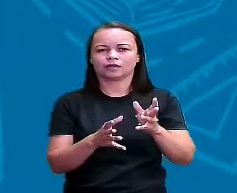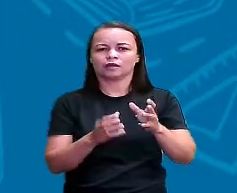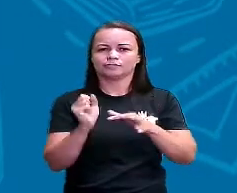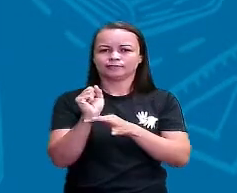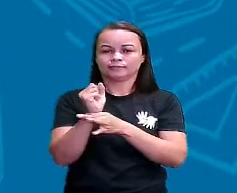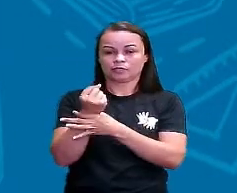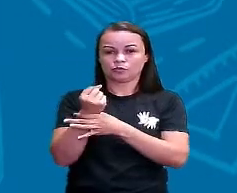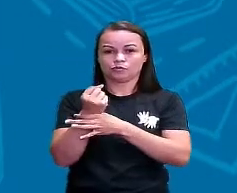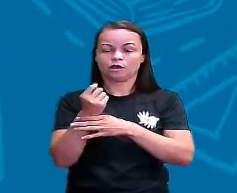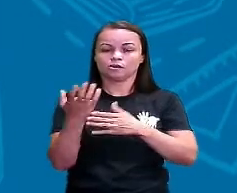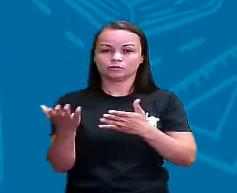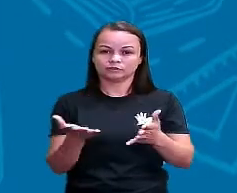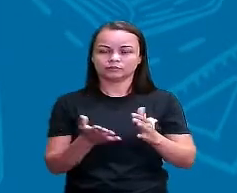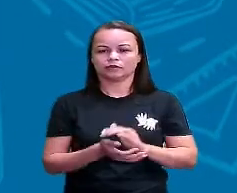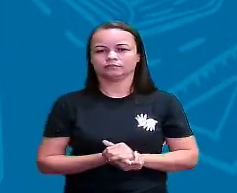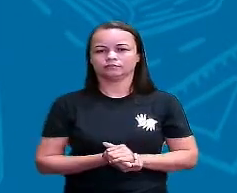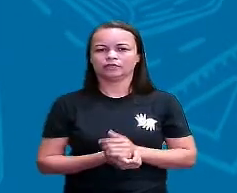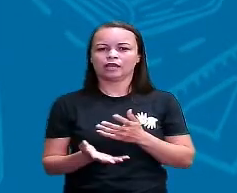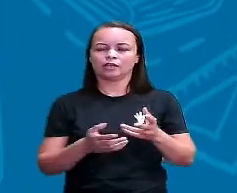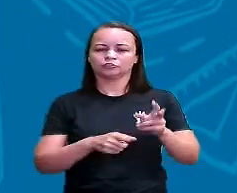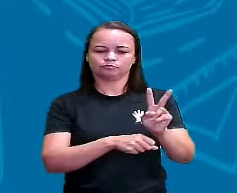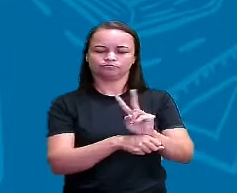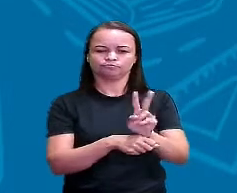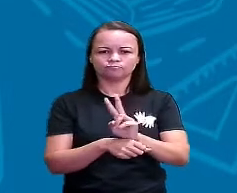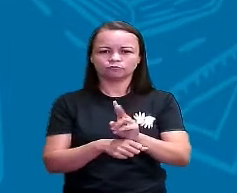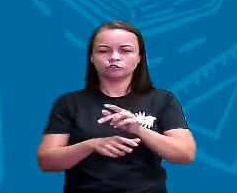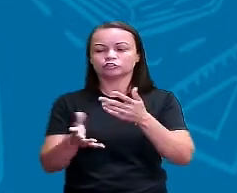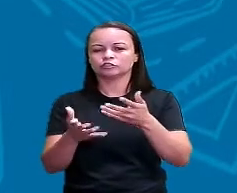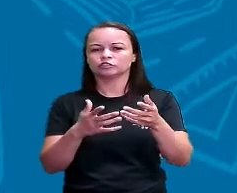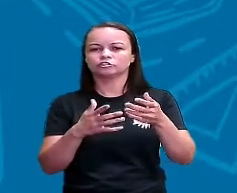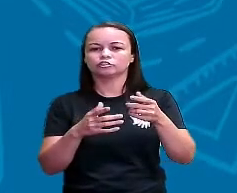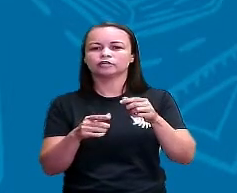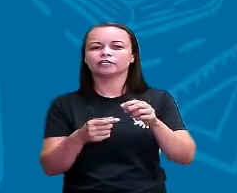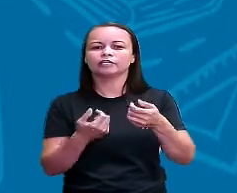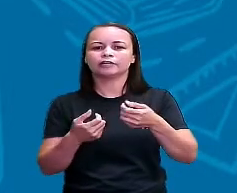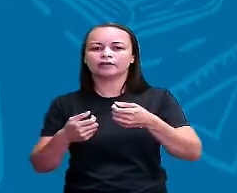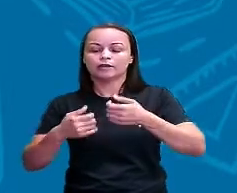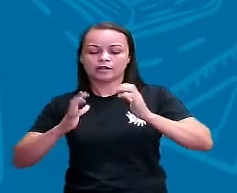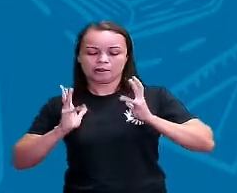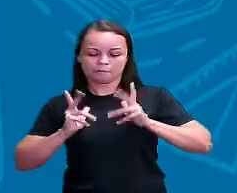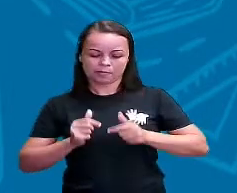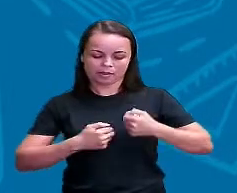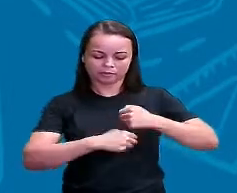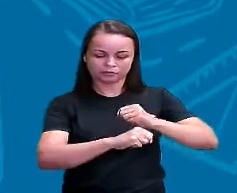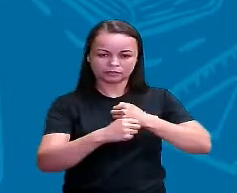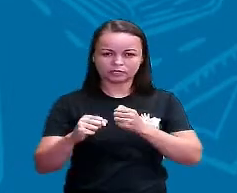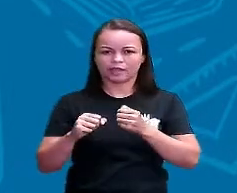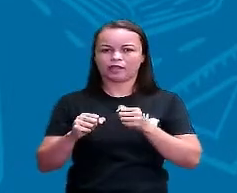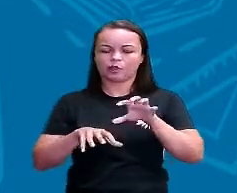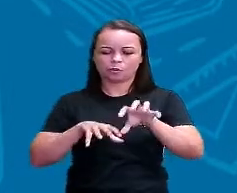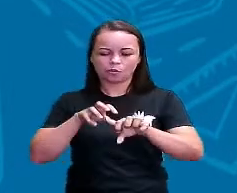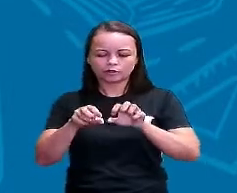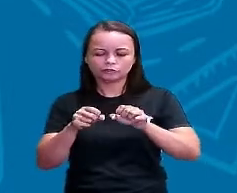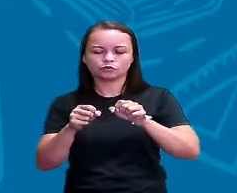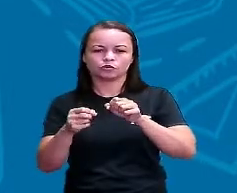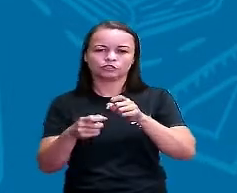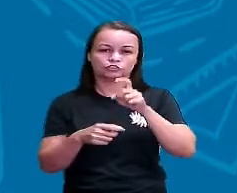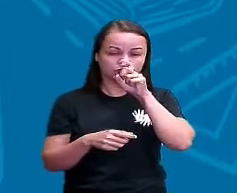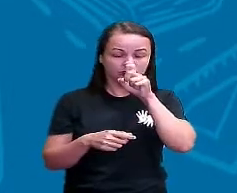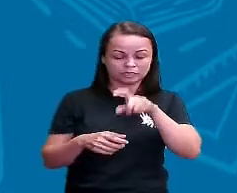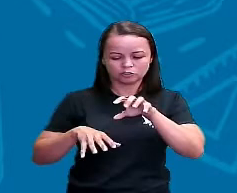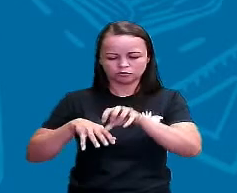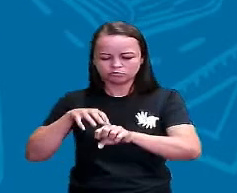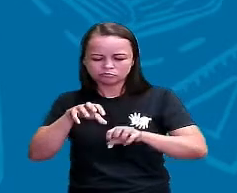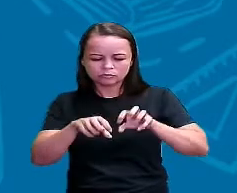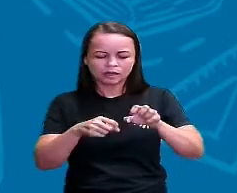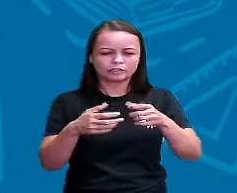seguranças, agentes de limpeza, recolhedores de lixo, e várias outras profissões que funcionam durante a